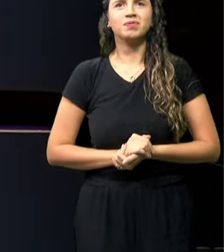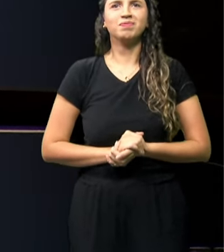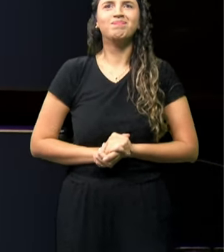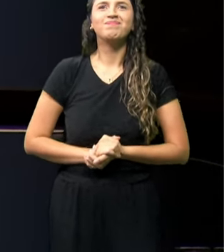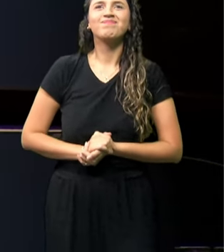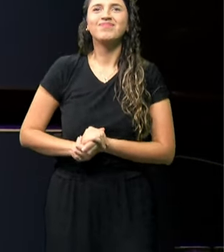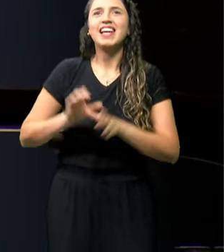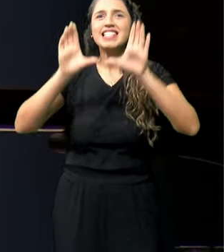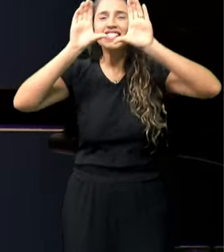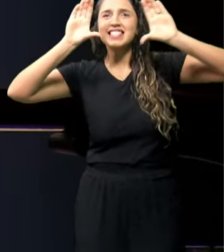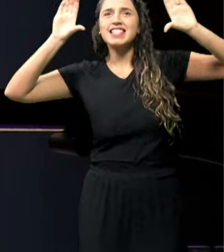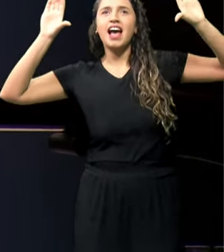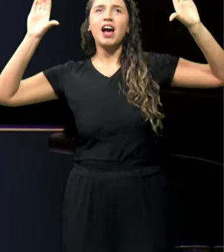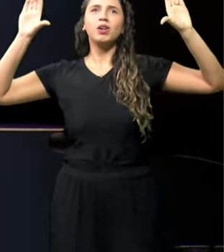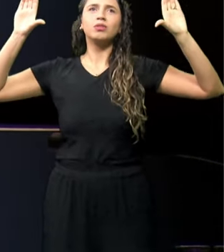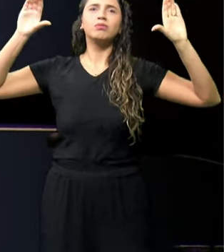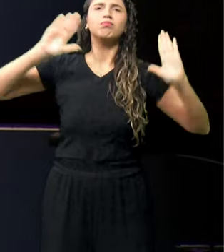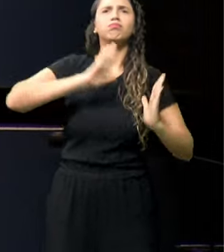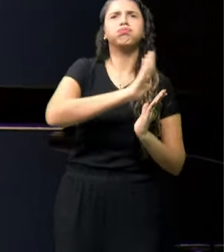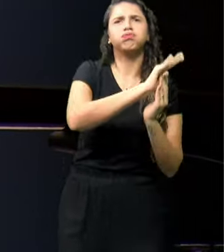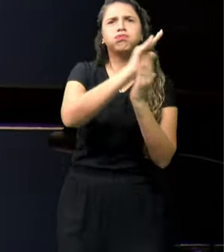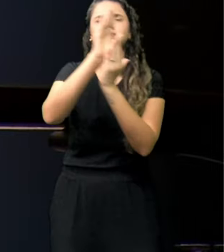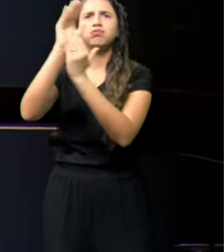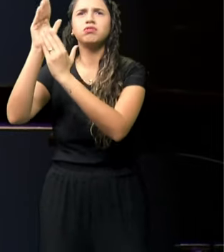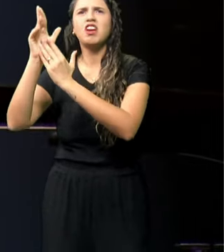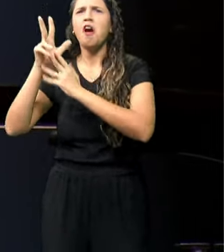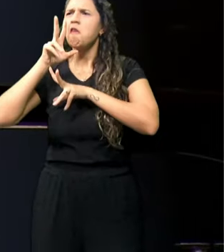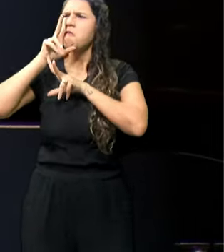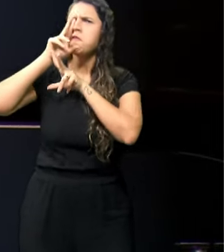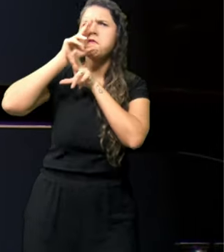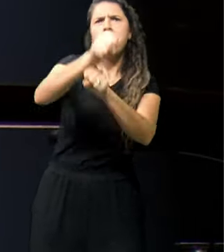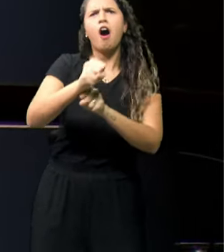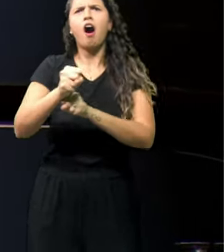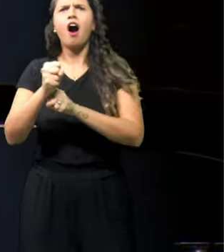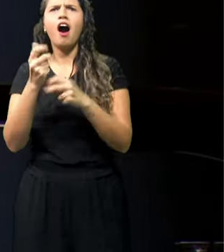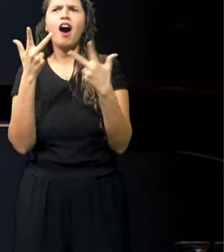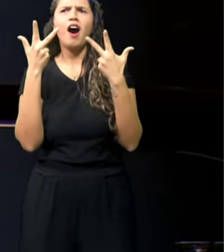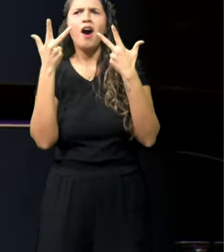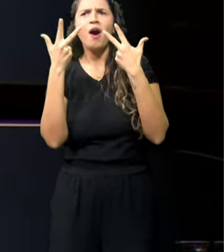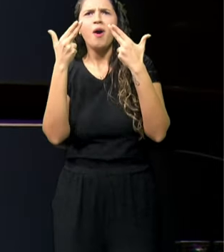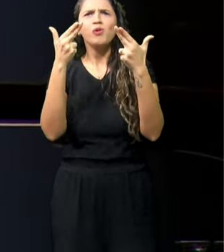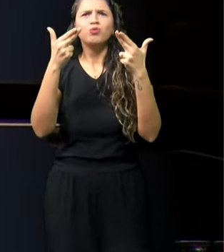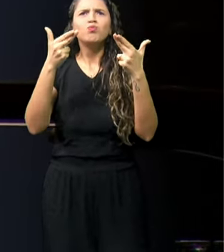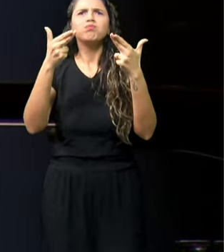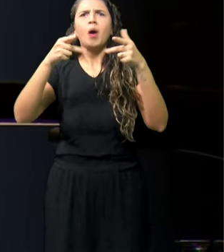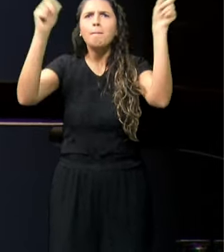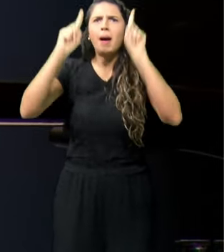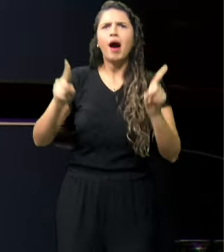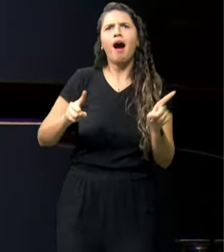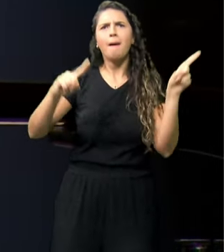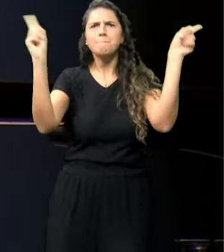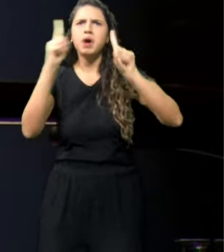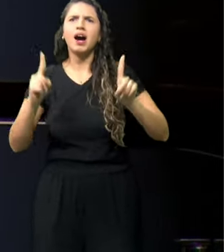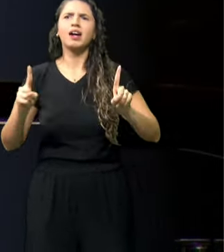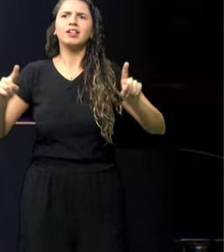louvor, mais forte que o trovão, com tua glória vem,